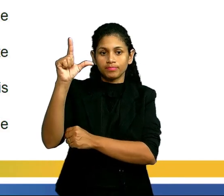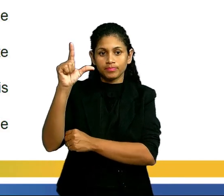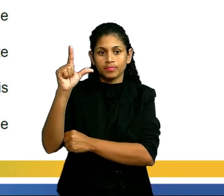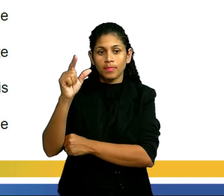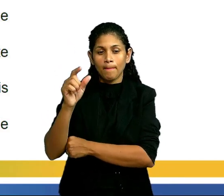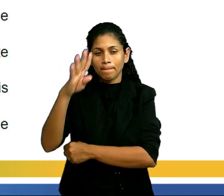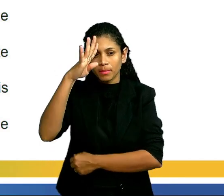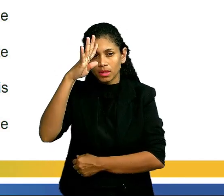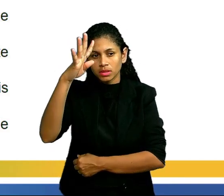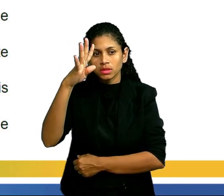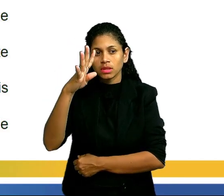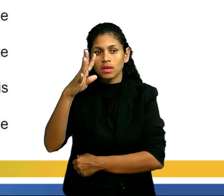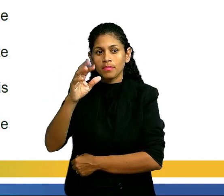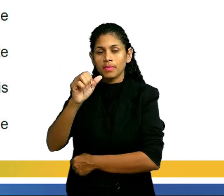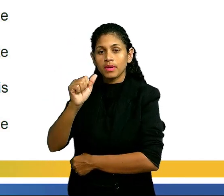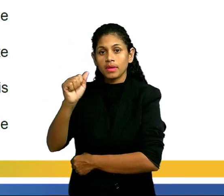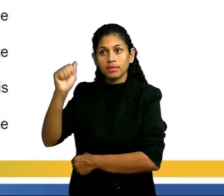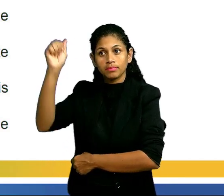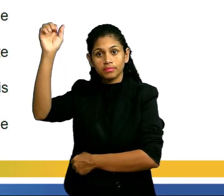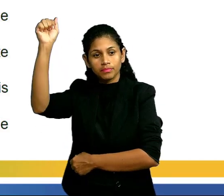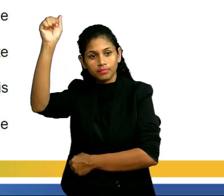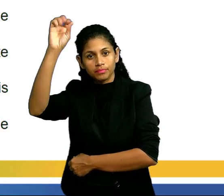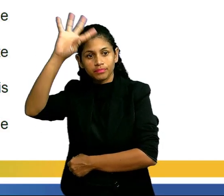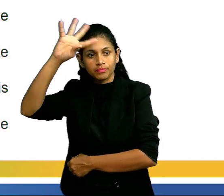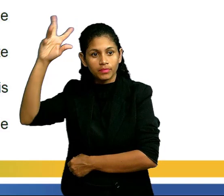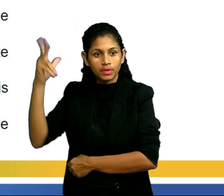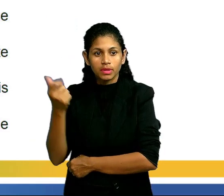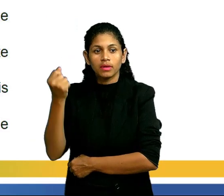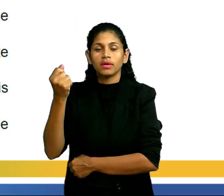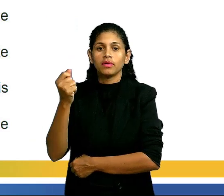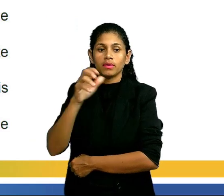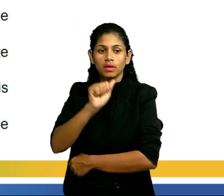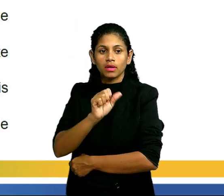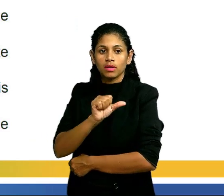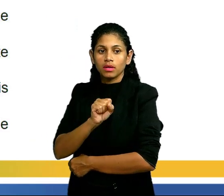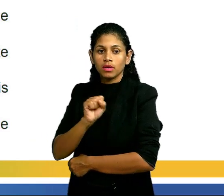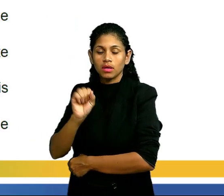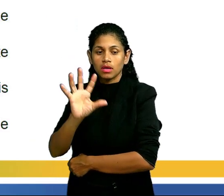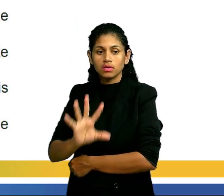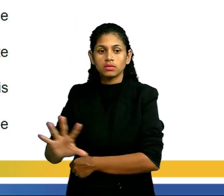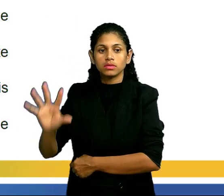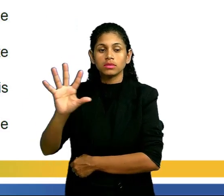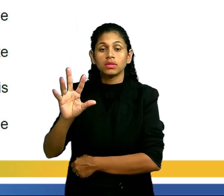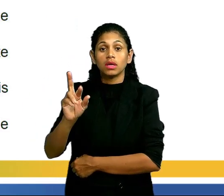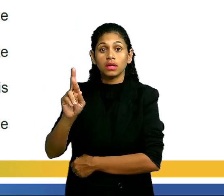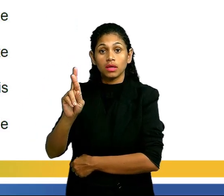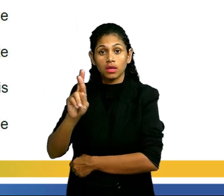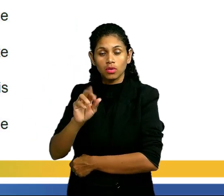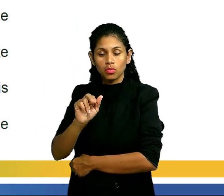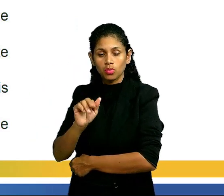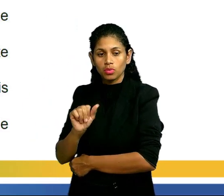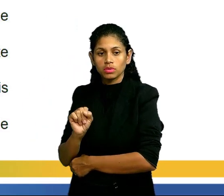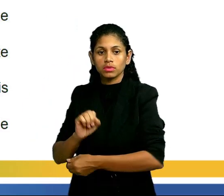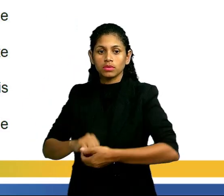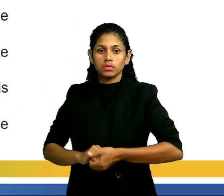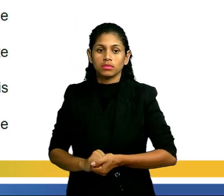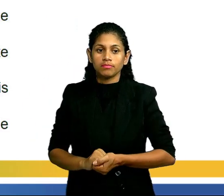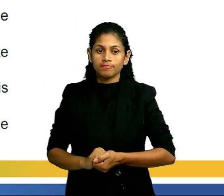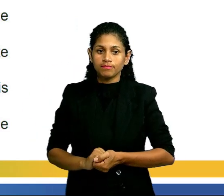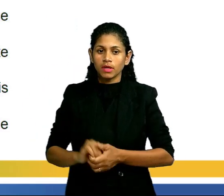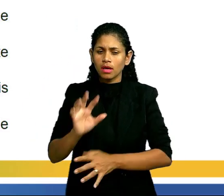de pandemia, uma vacina contra o HIV teria imenso impacto, pois salvaria milhões de